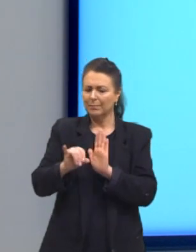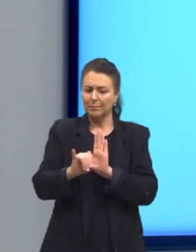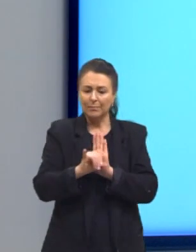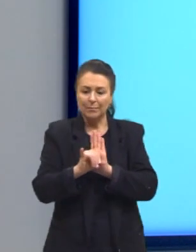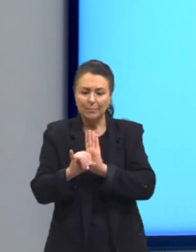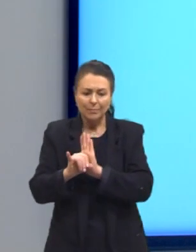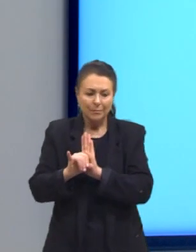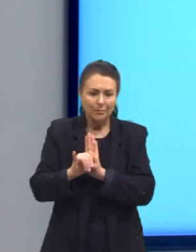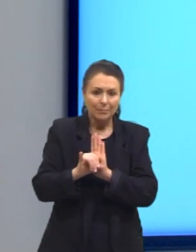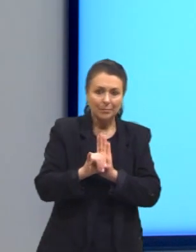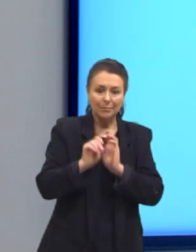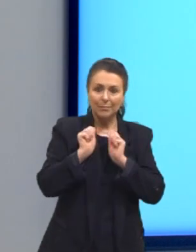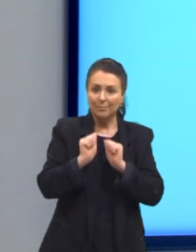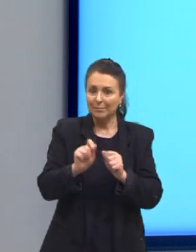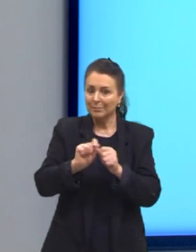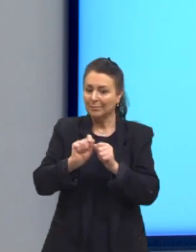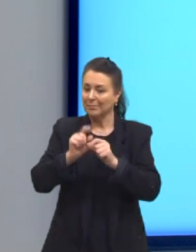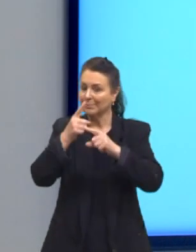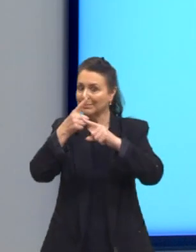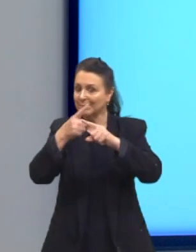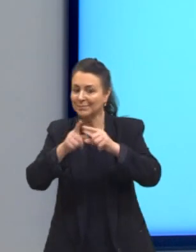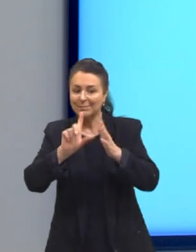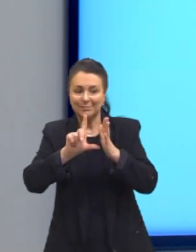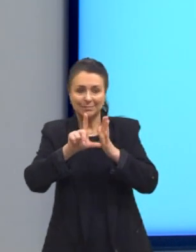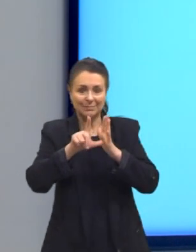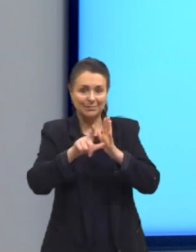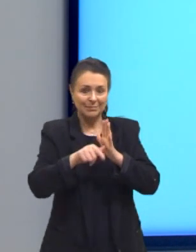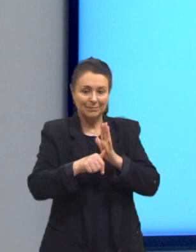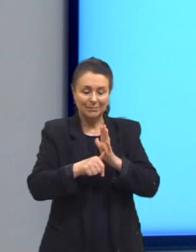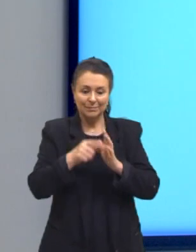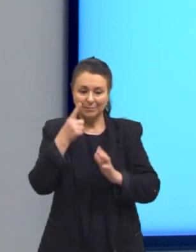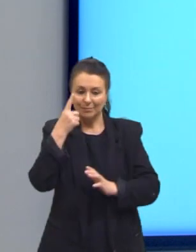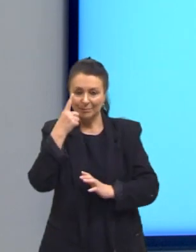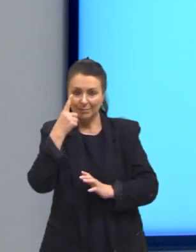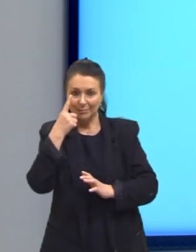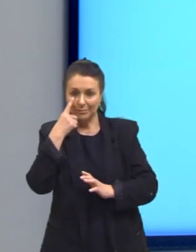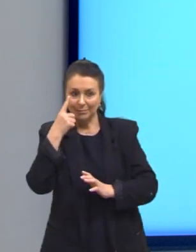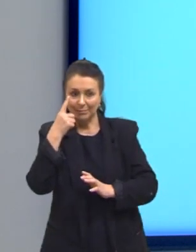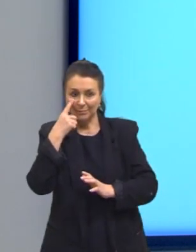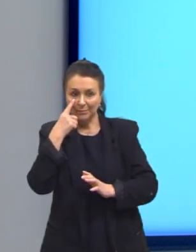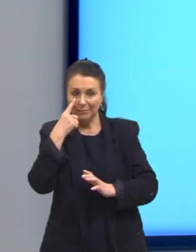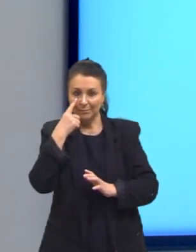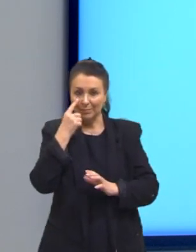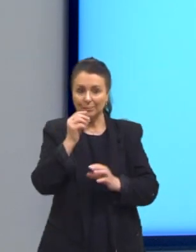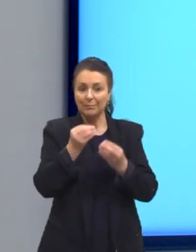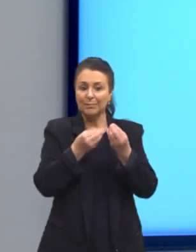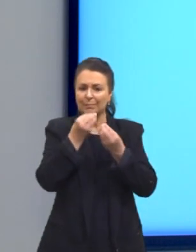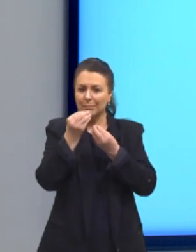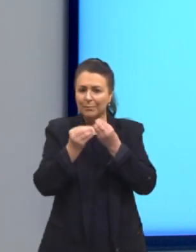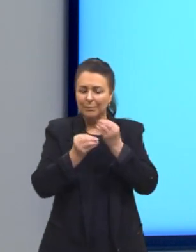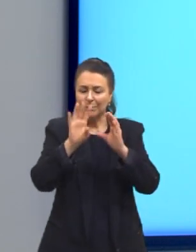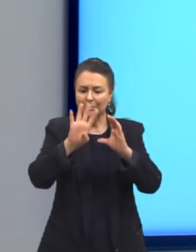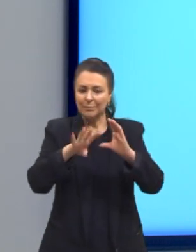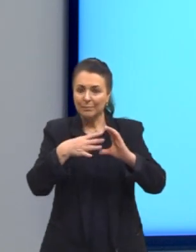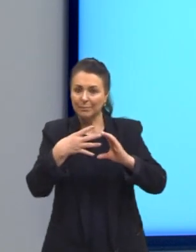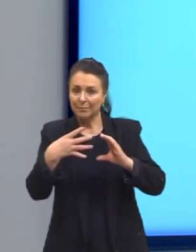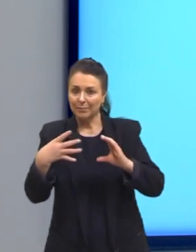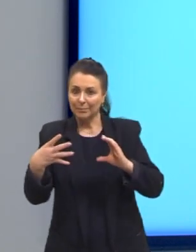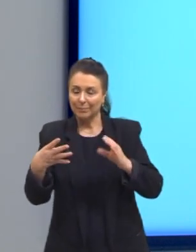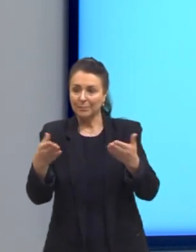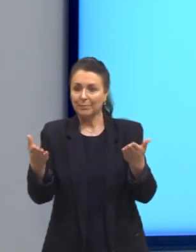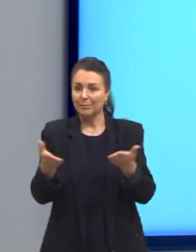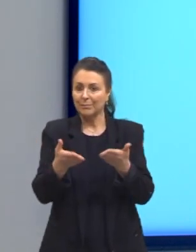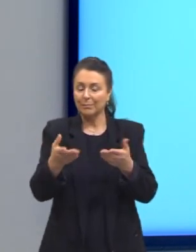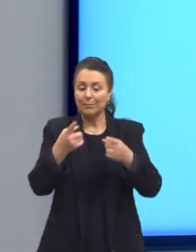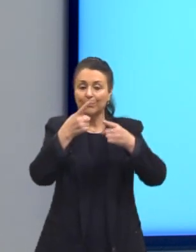ali se pode efetuar a multiplicação e depois já confere a ordem da Matriz agora nós vamos ver